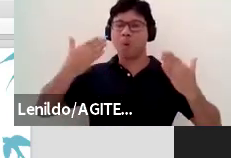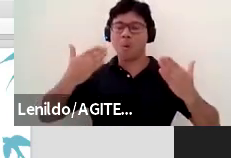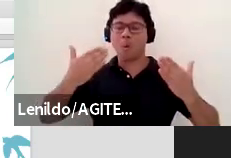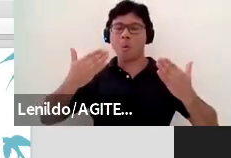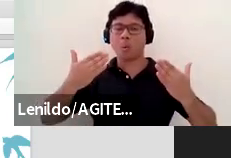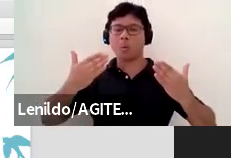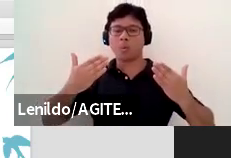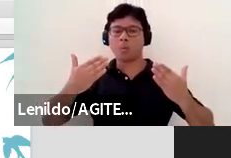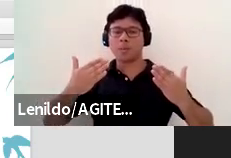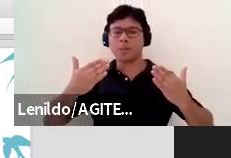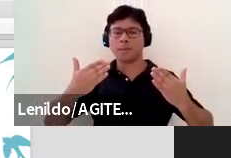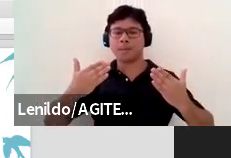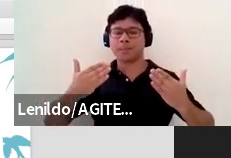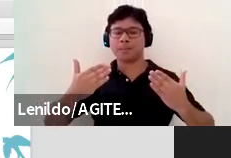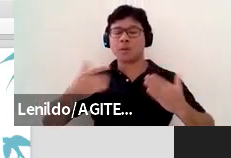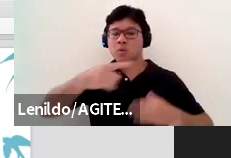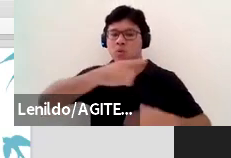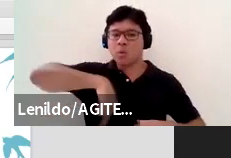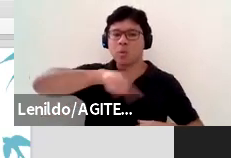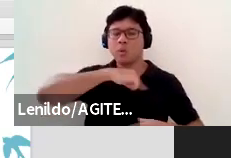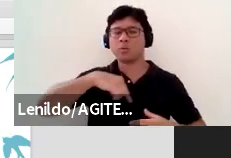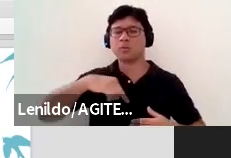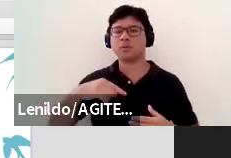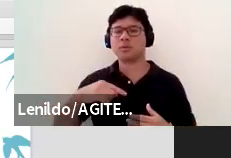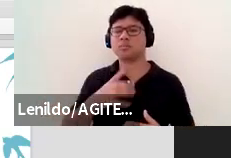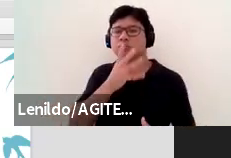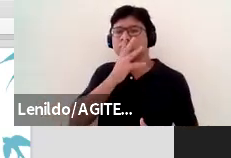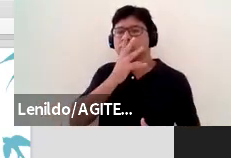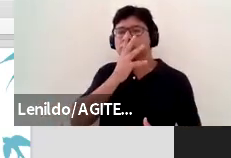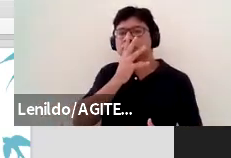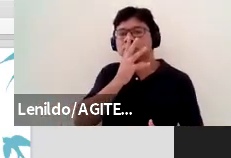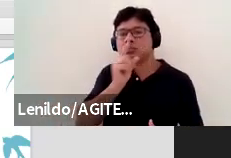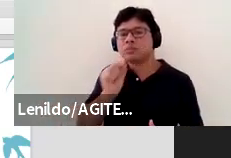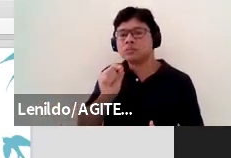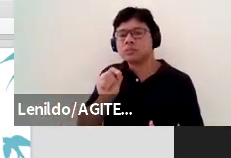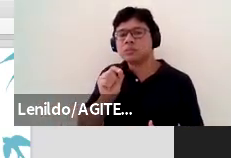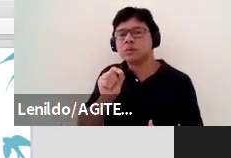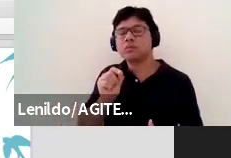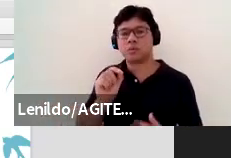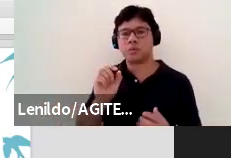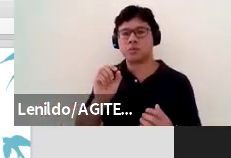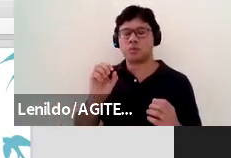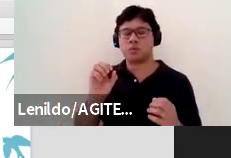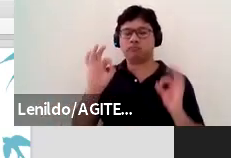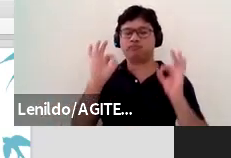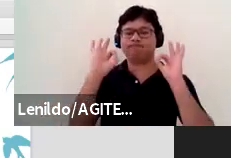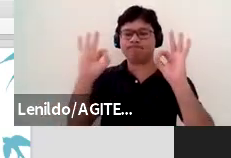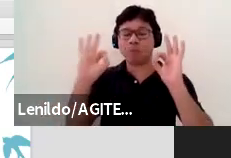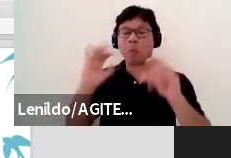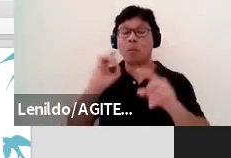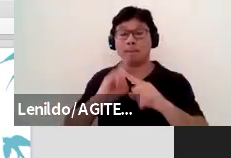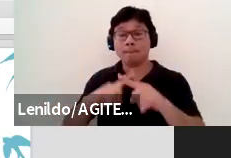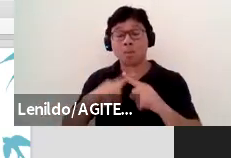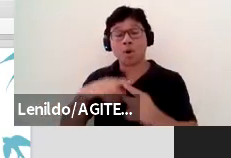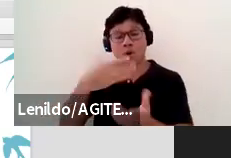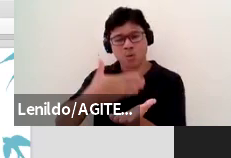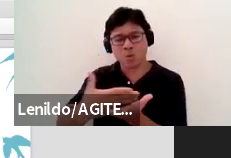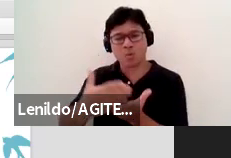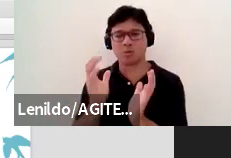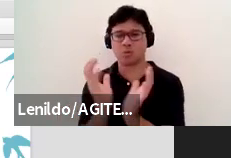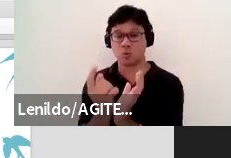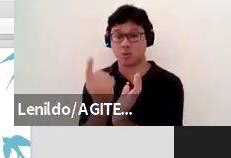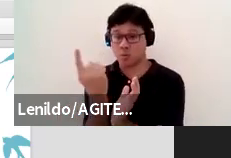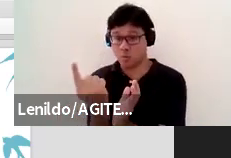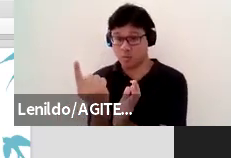assim, a gente ficou muito encantada com o sucesso mesmo, porque a gente abriu a princípio uma turma,